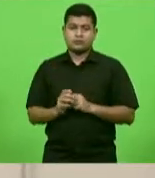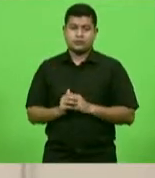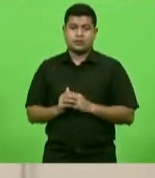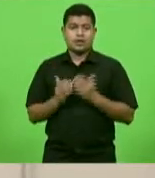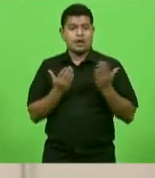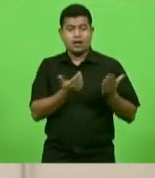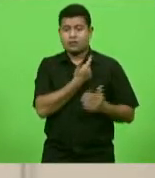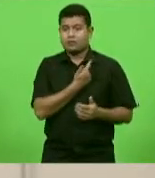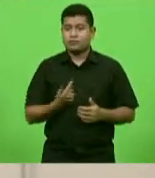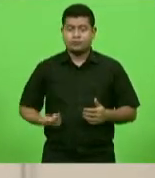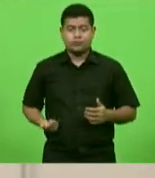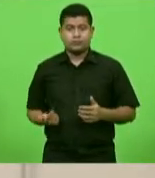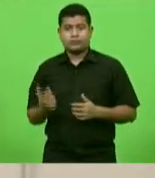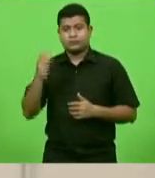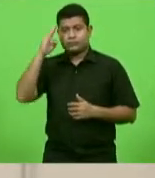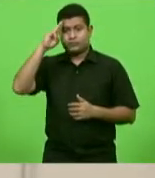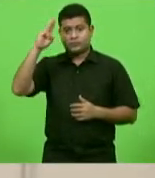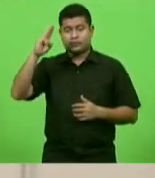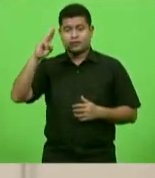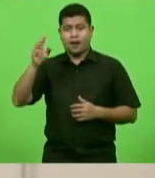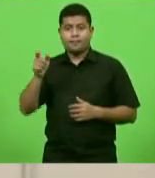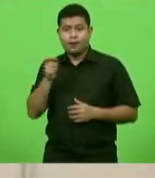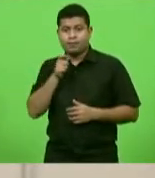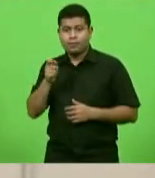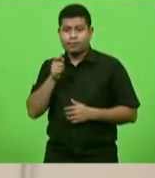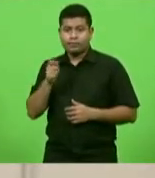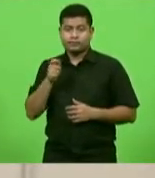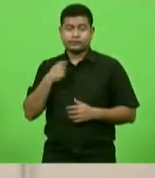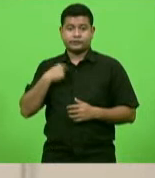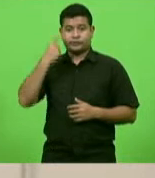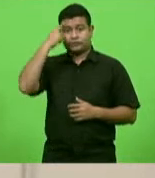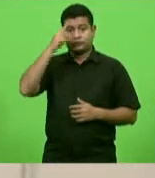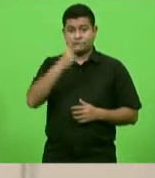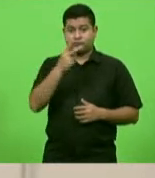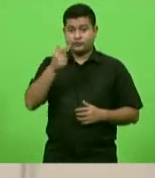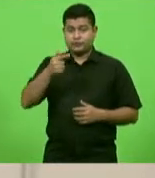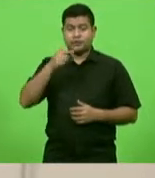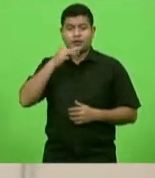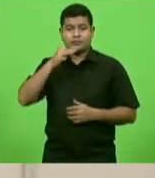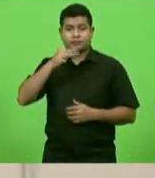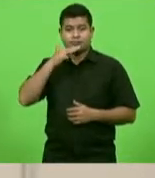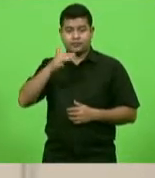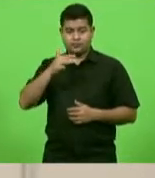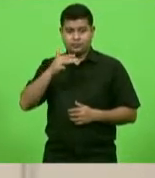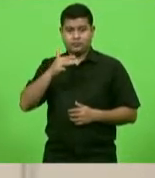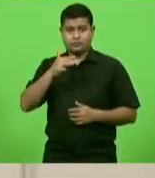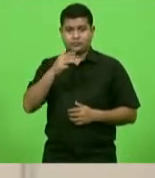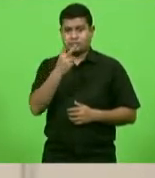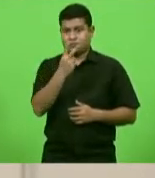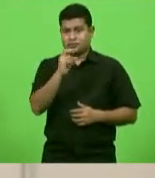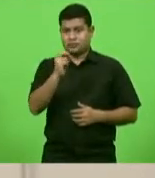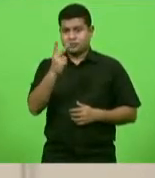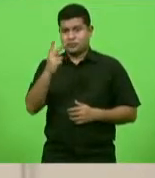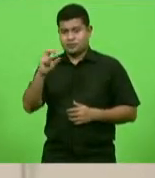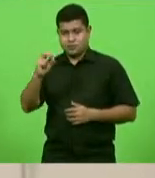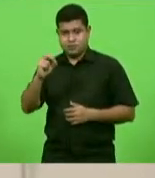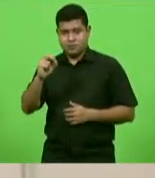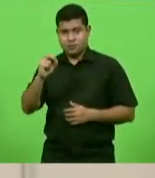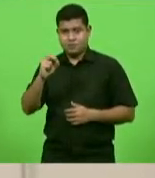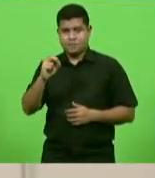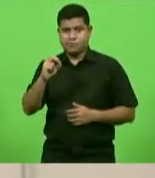o próprio governador, numa entrevista prestada no dia 27 de março de